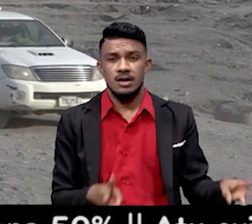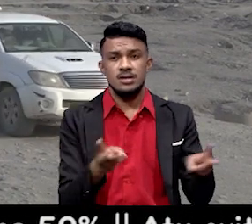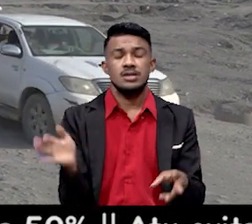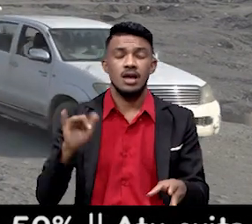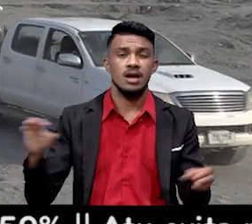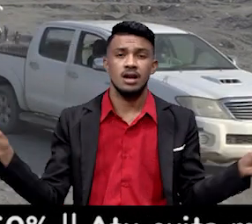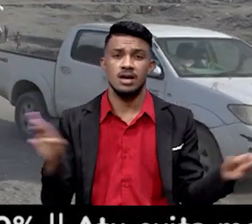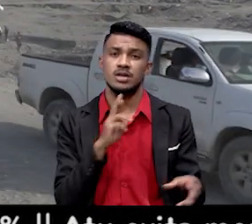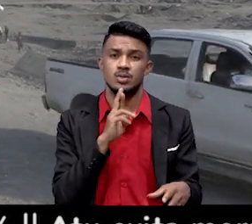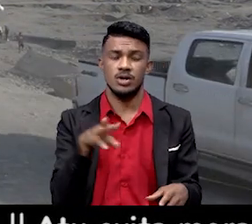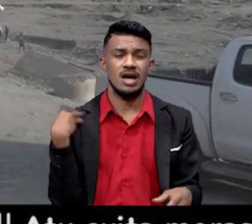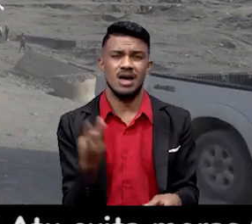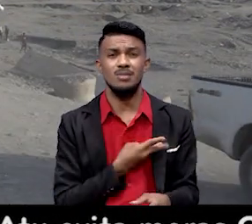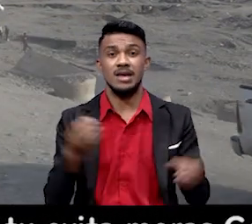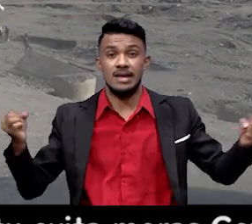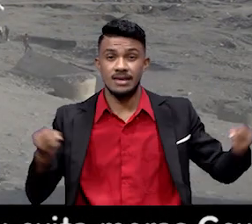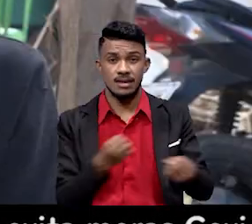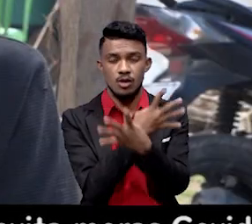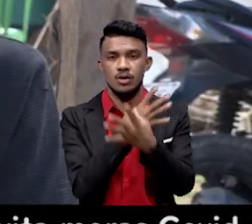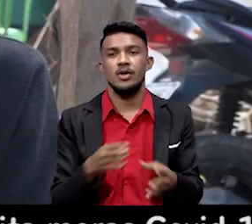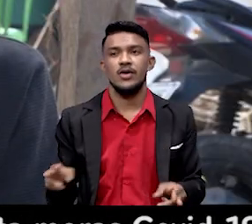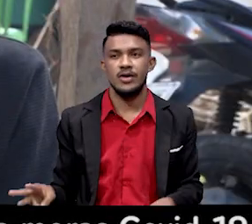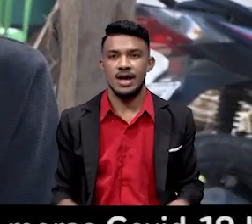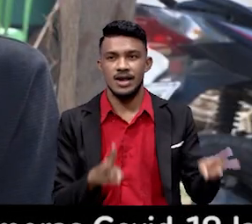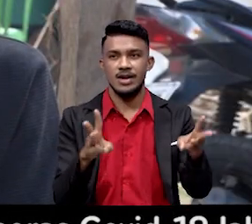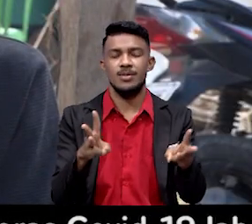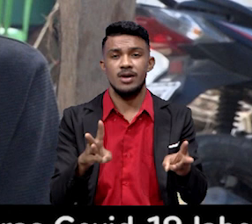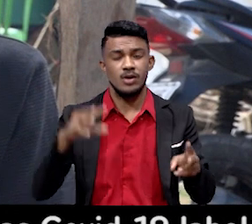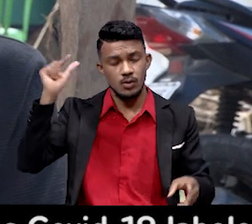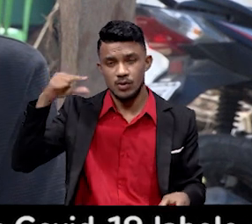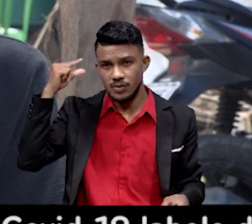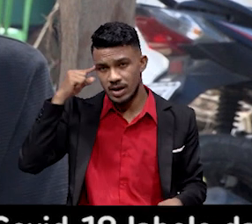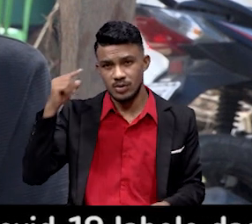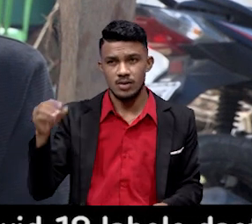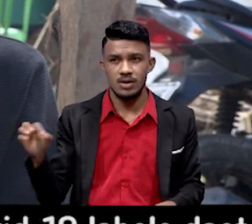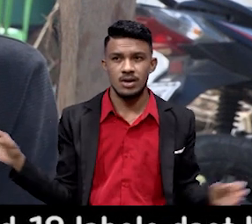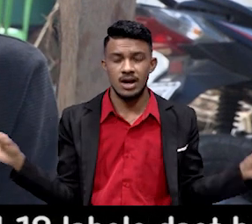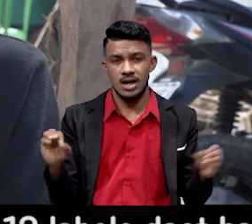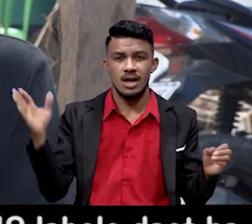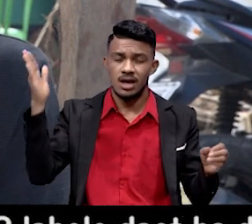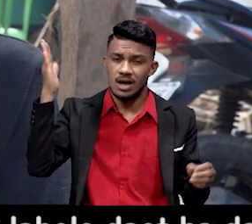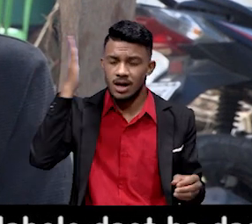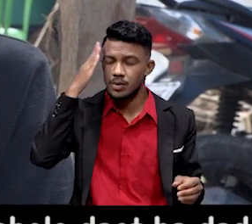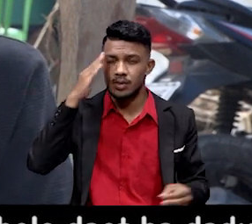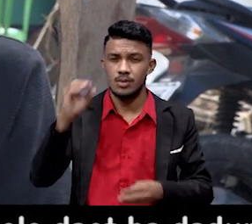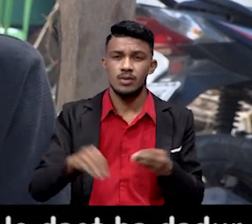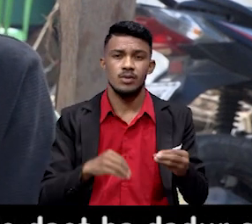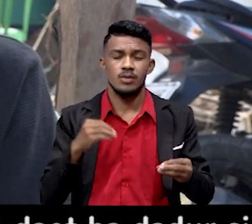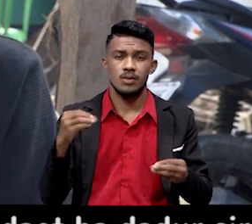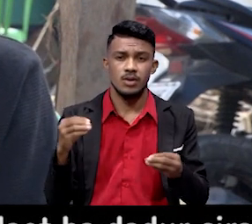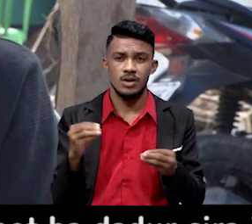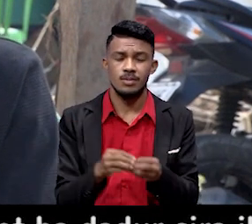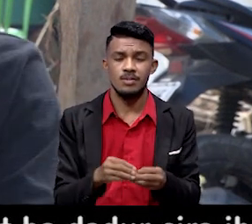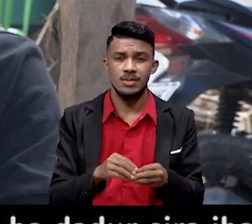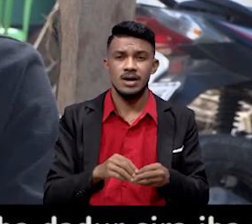agora. Ami trauma ho dalang ija leten. Tamba governo ne nunca ve. Anu inkona ba dalang ija agora kutu el nama.